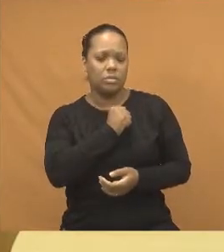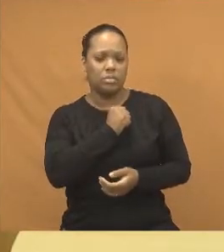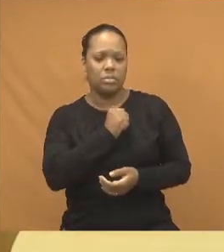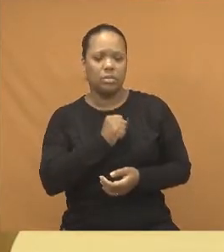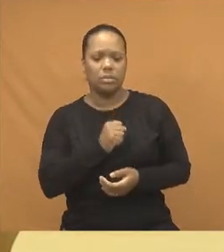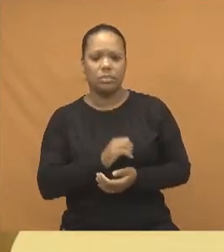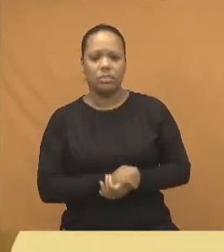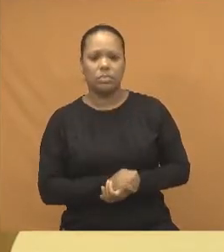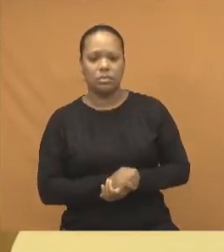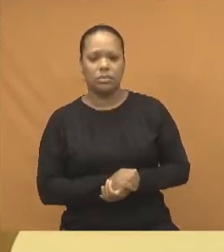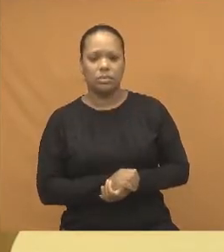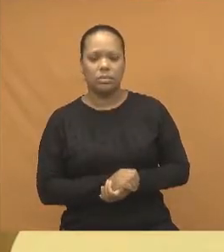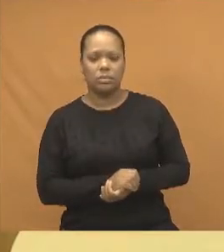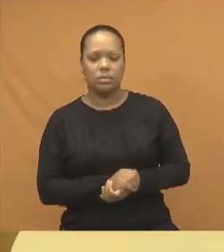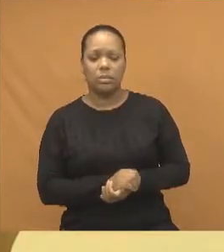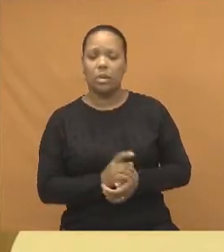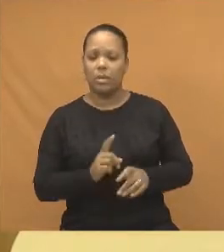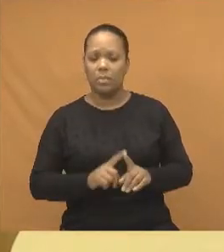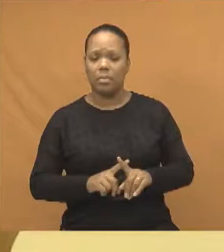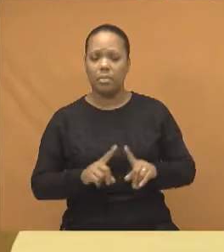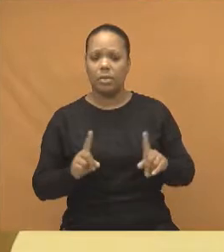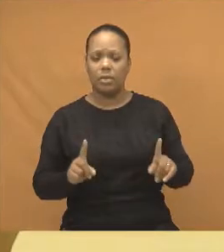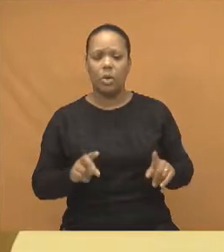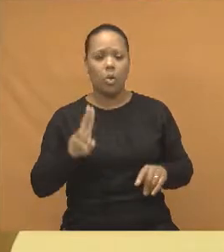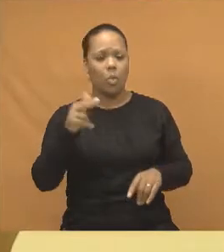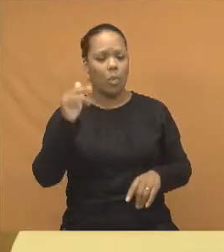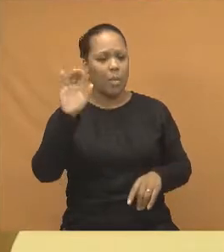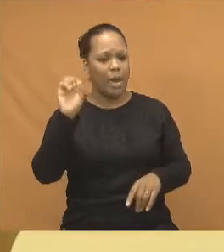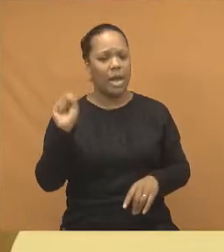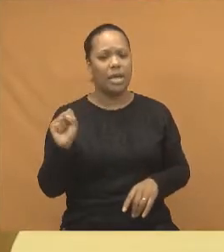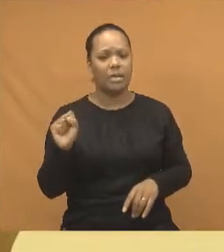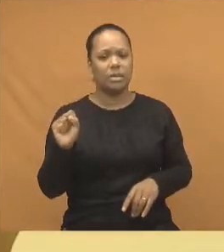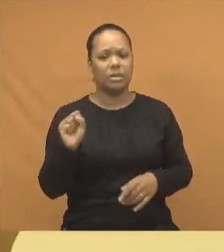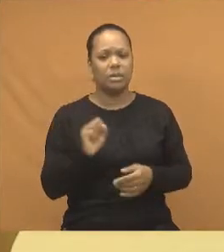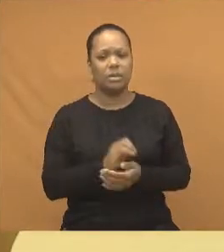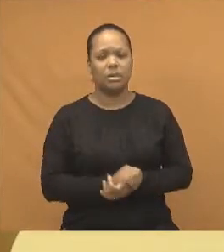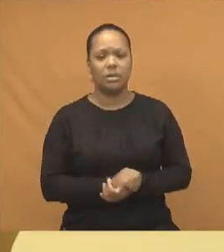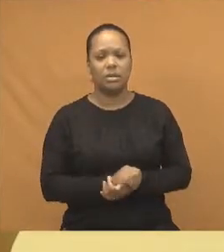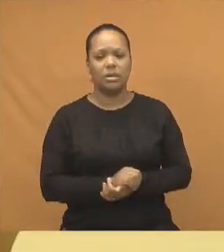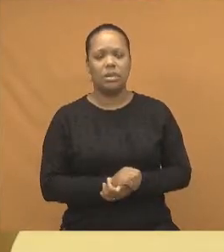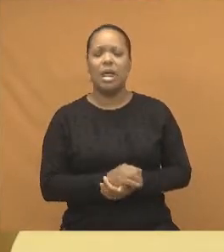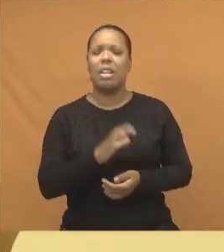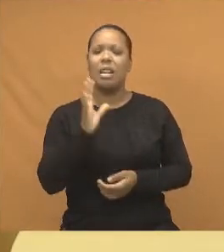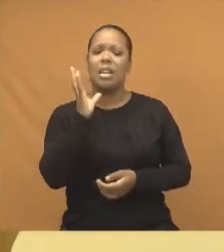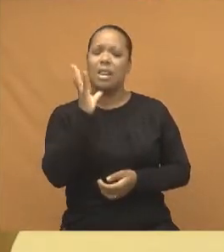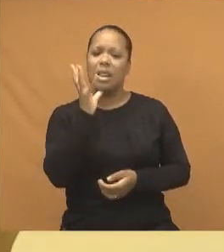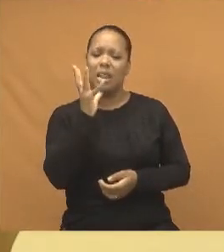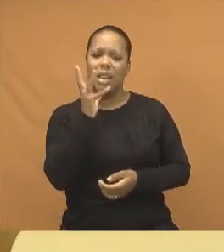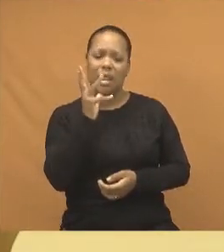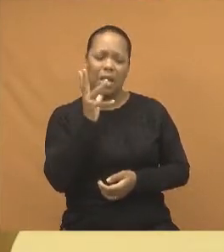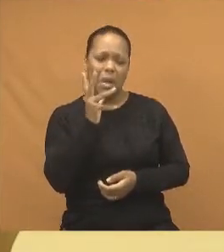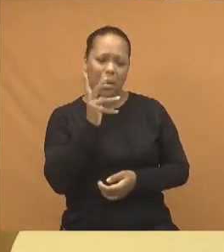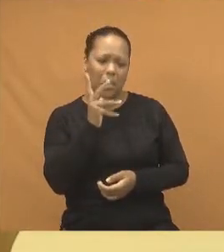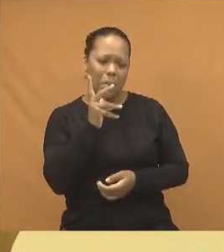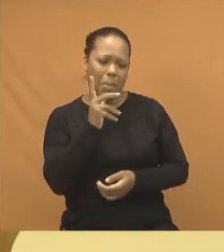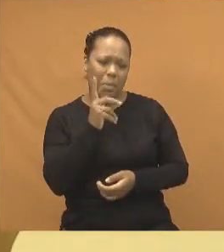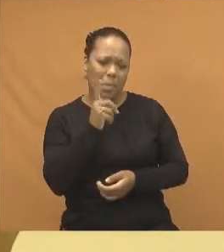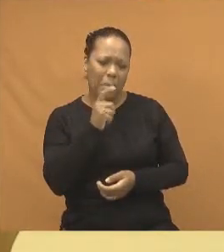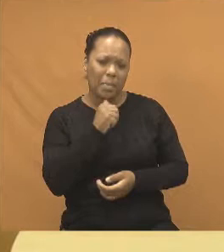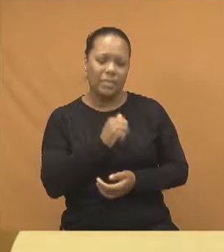pronto já. Mas os postos médicos, ele é uma demora tão grande,